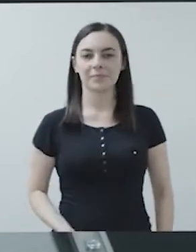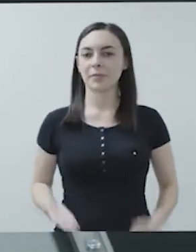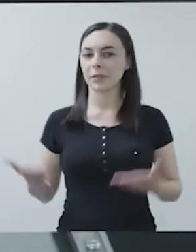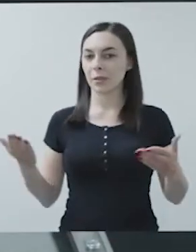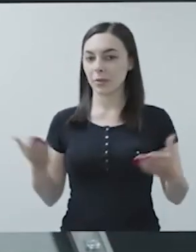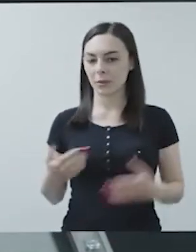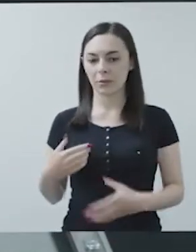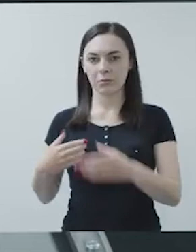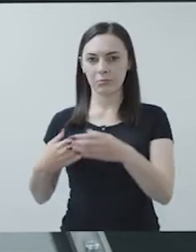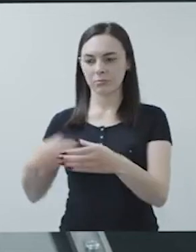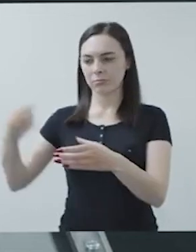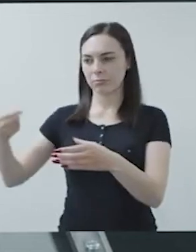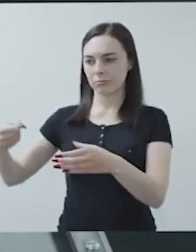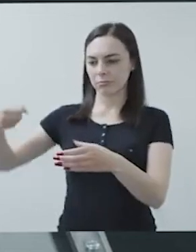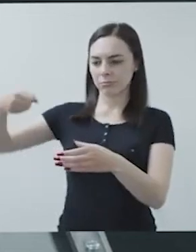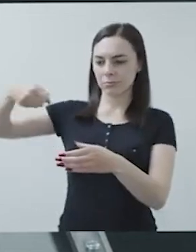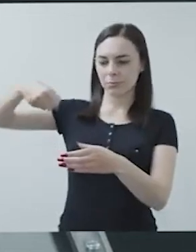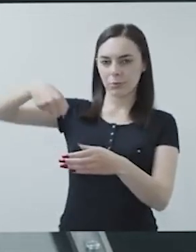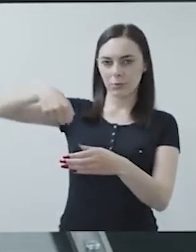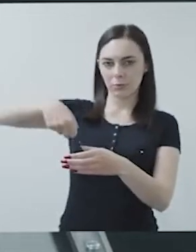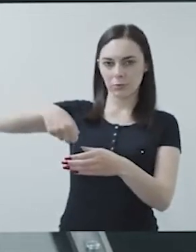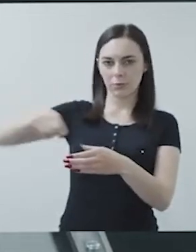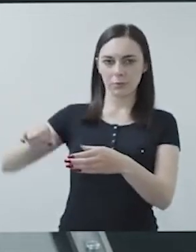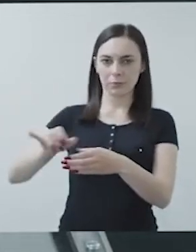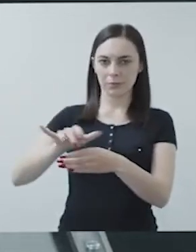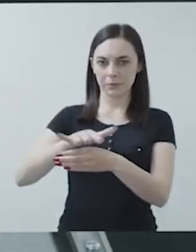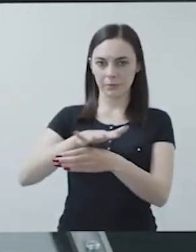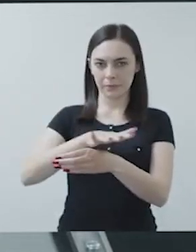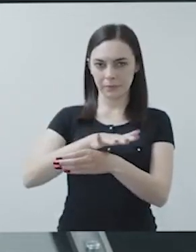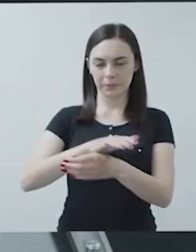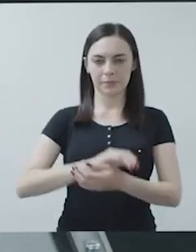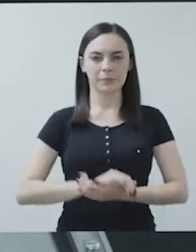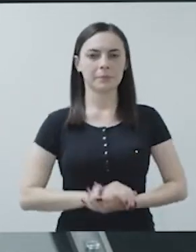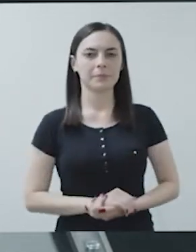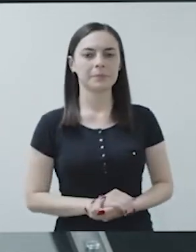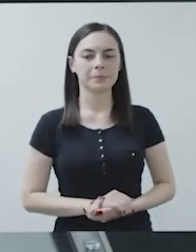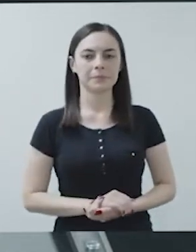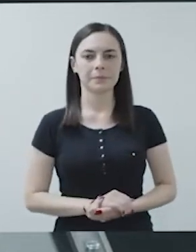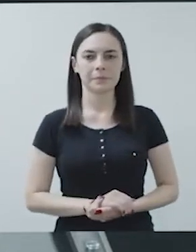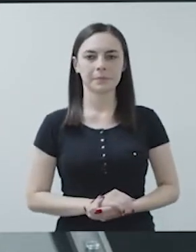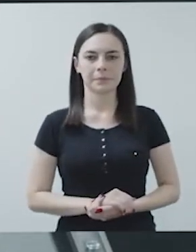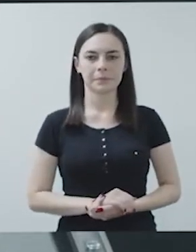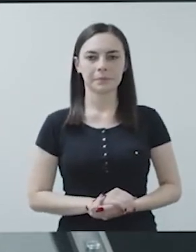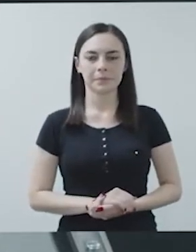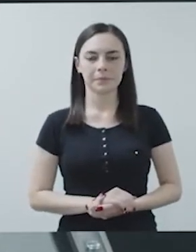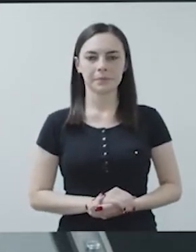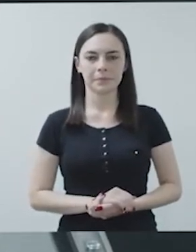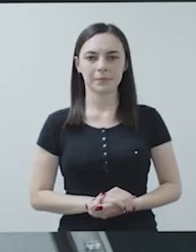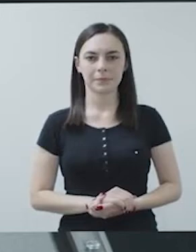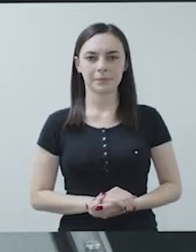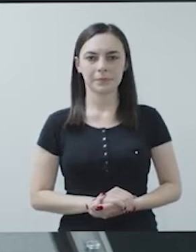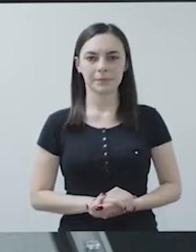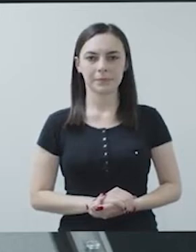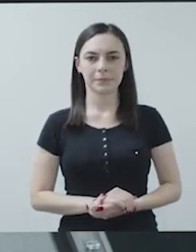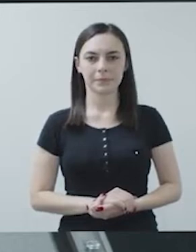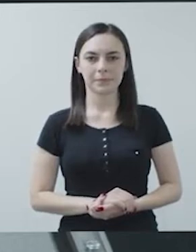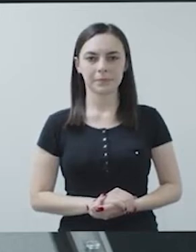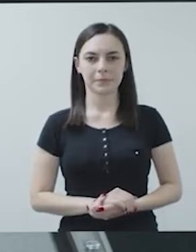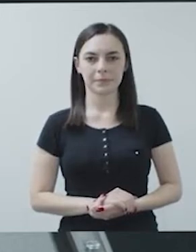até encher essa caneca maior.